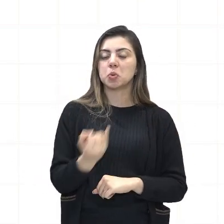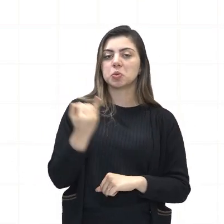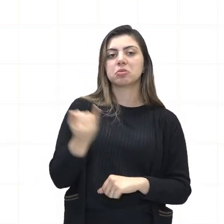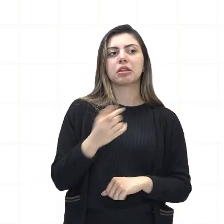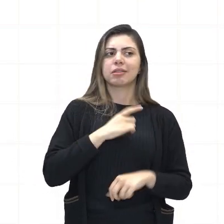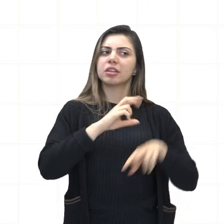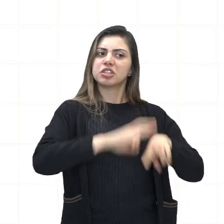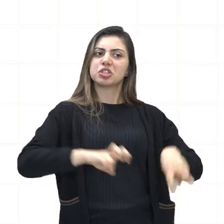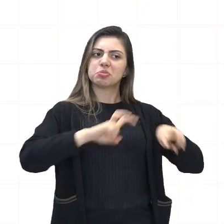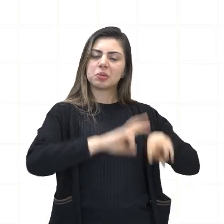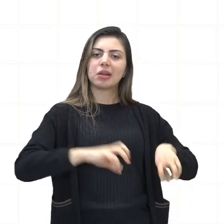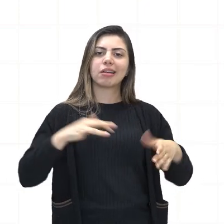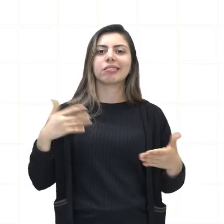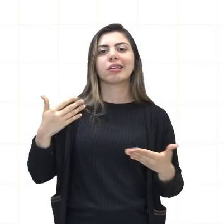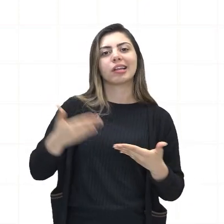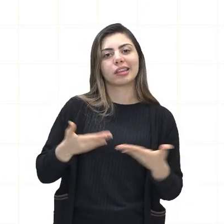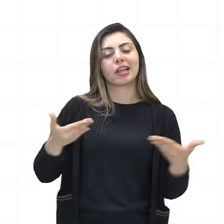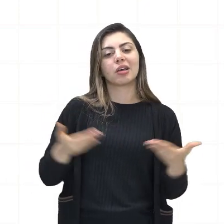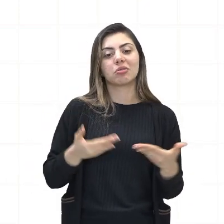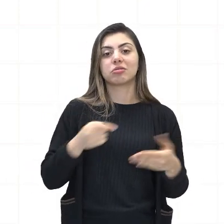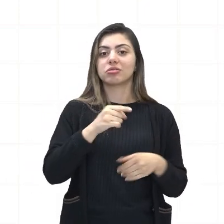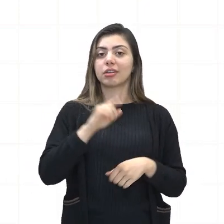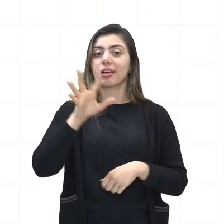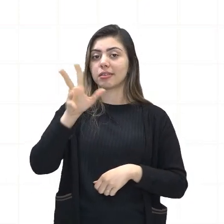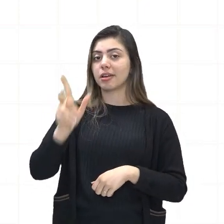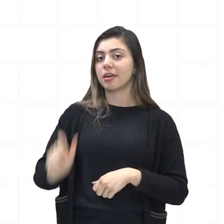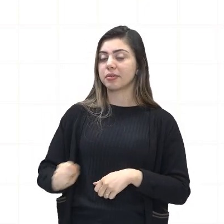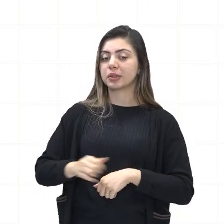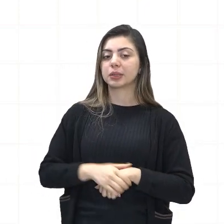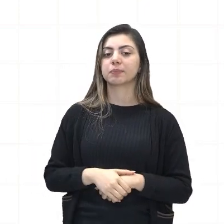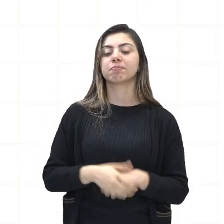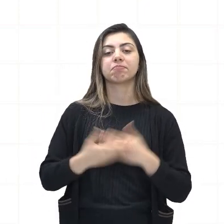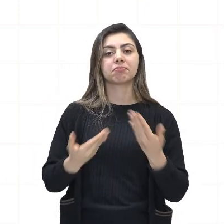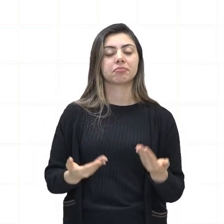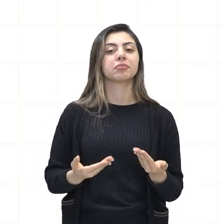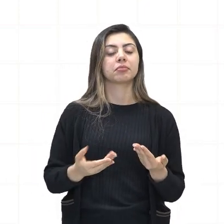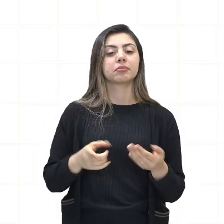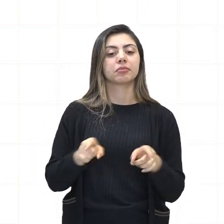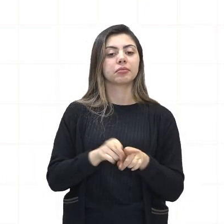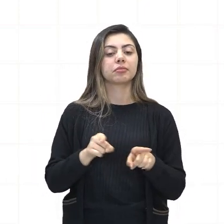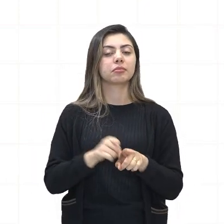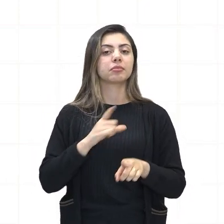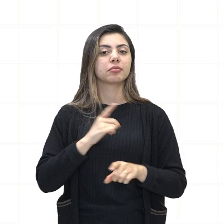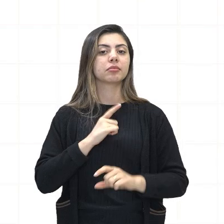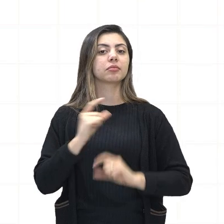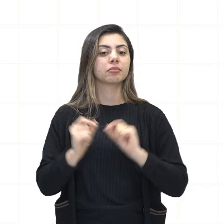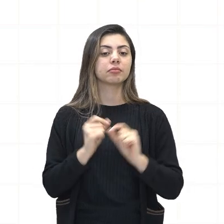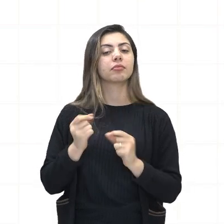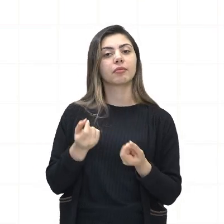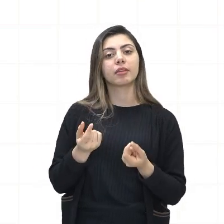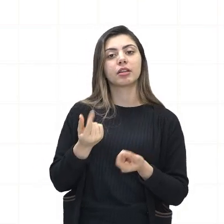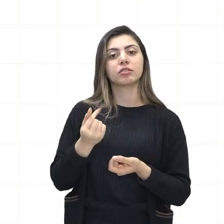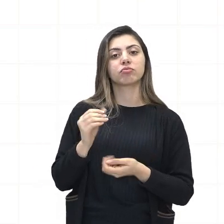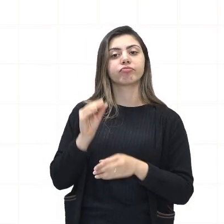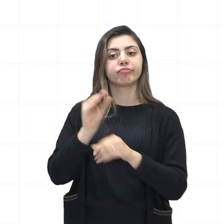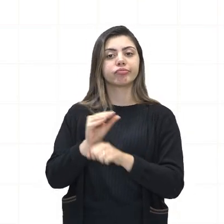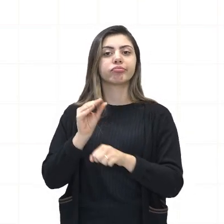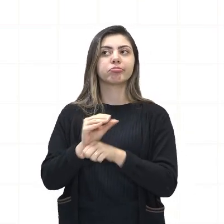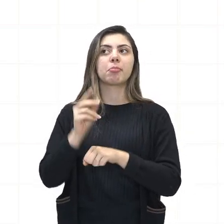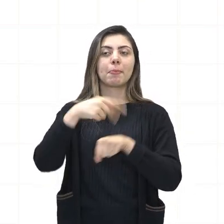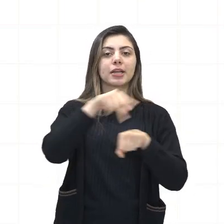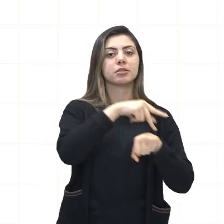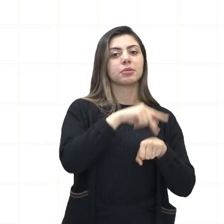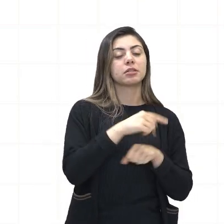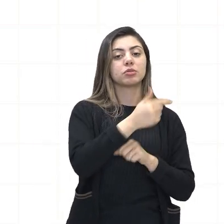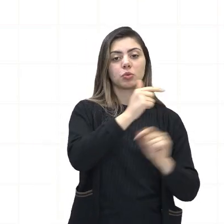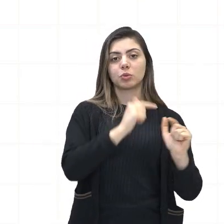explorado o diamante até hoje nessa parte da África, e justamente a partir de crescimento de investimentos estrangeiros. Vamos